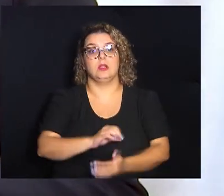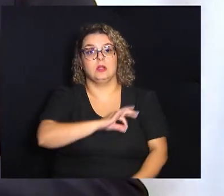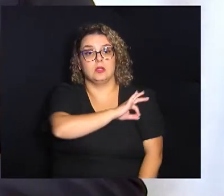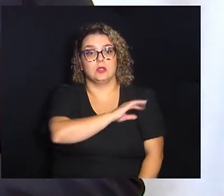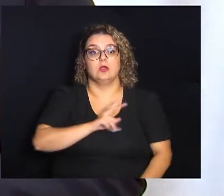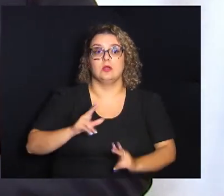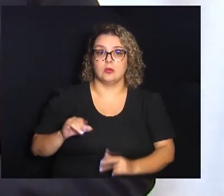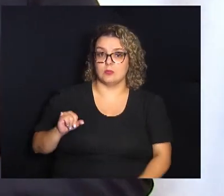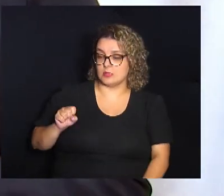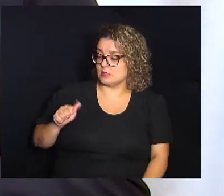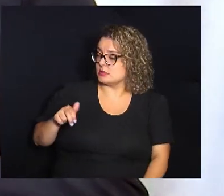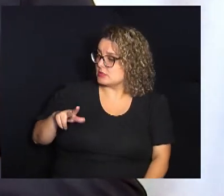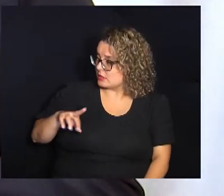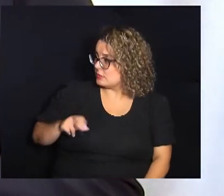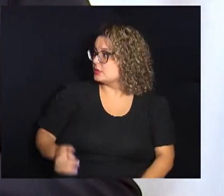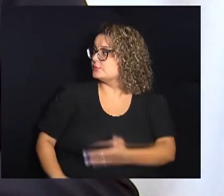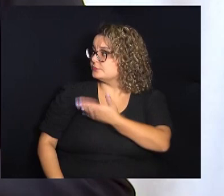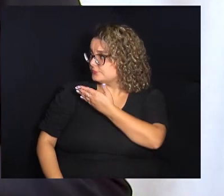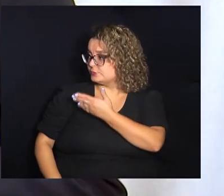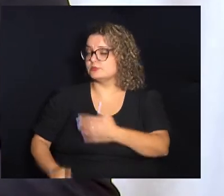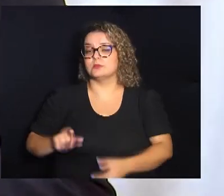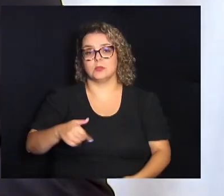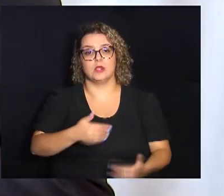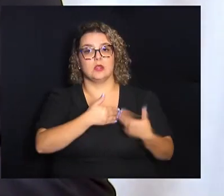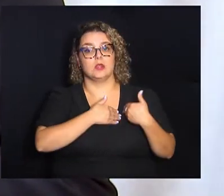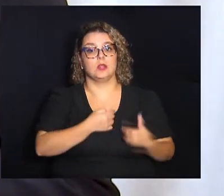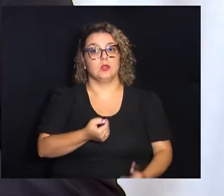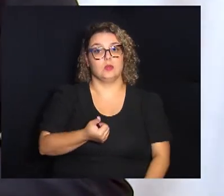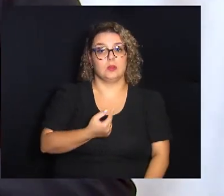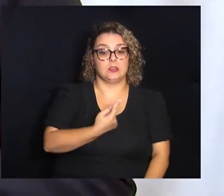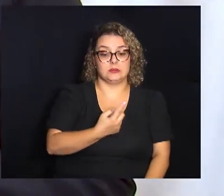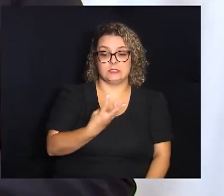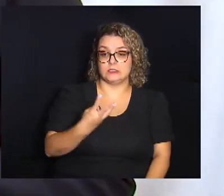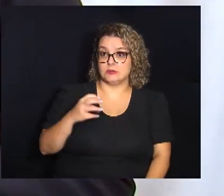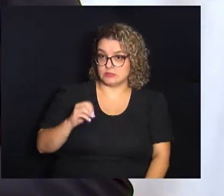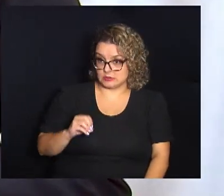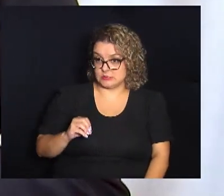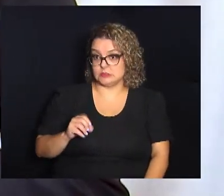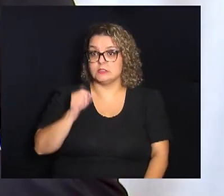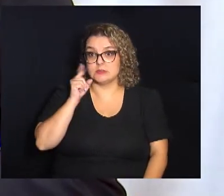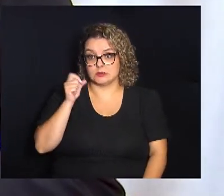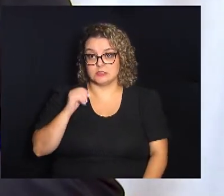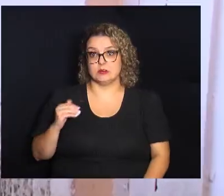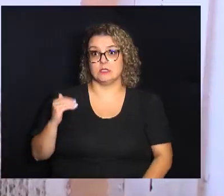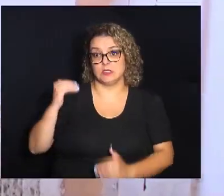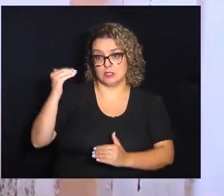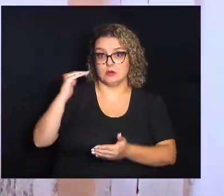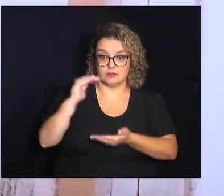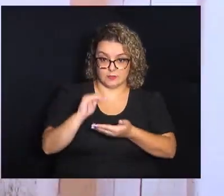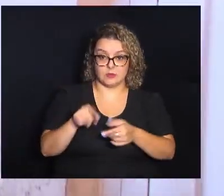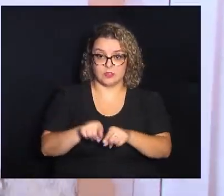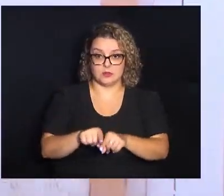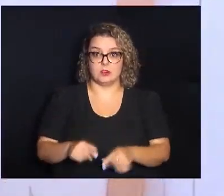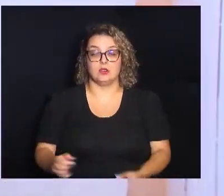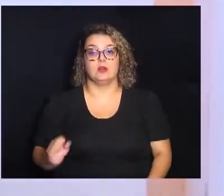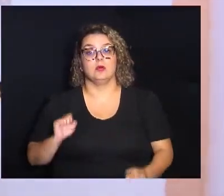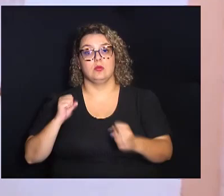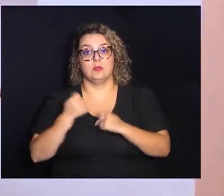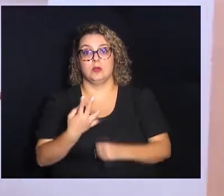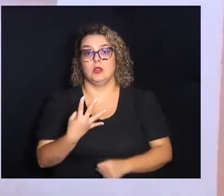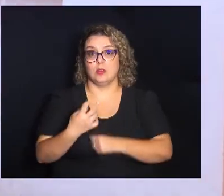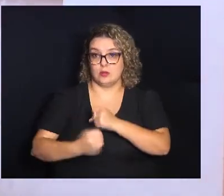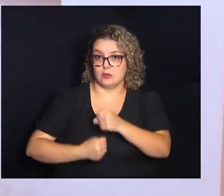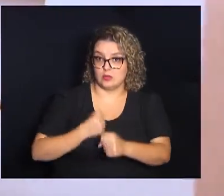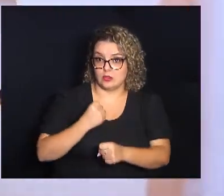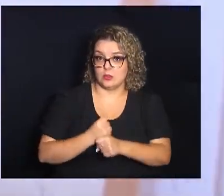Dona Isaura, que é responsável por quase 130 gatos entre adultos e filhotes. Protetora há 4 anos,